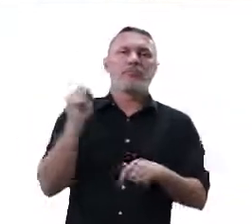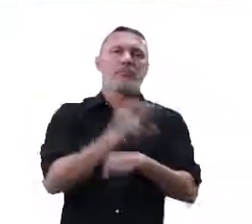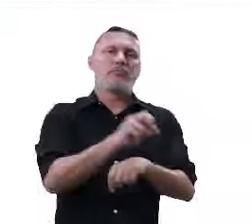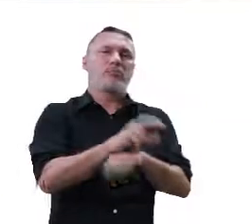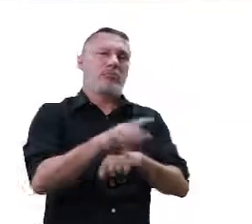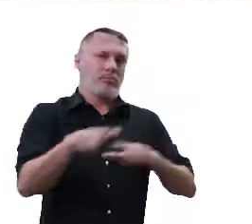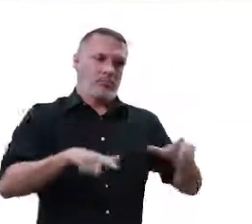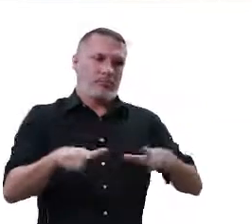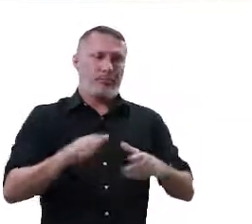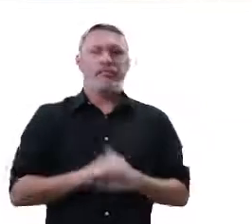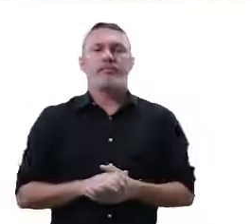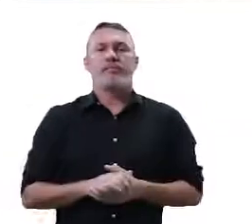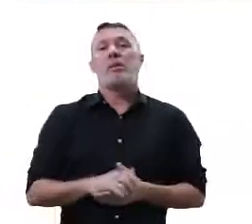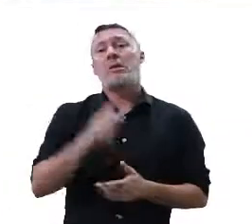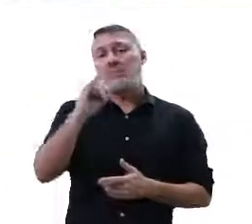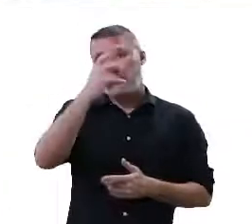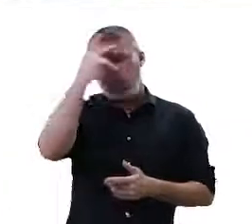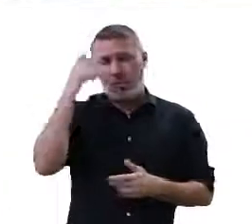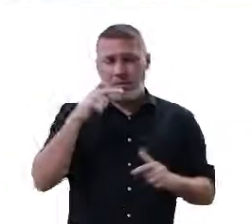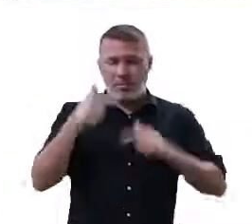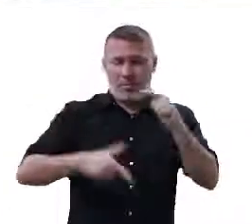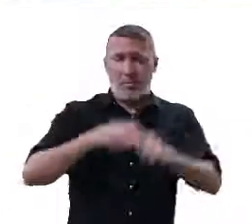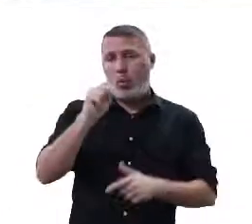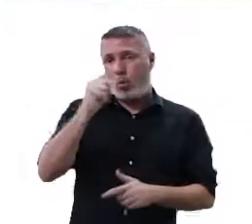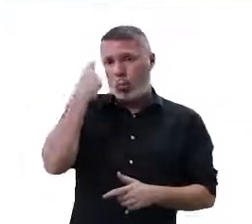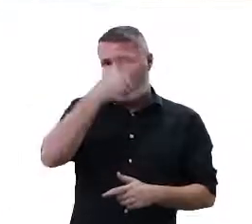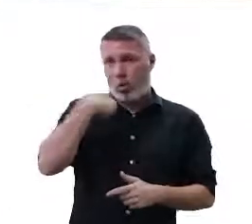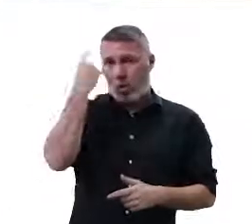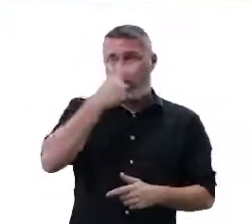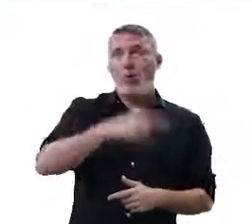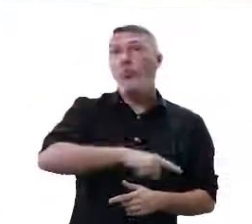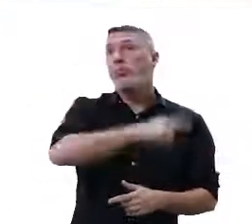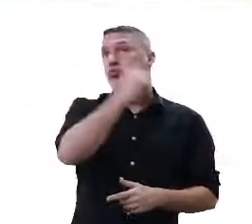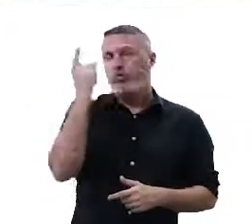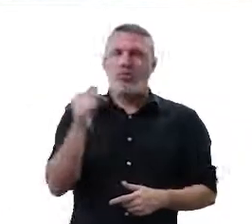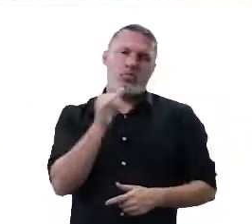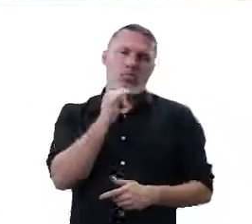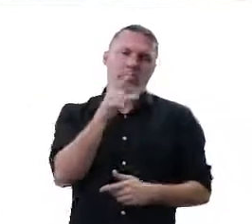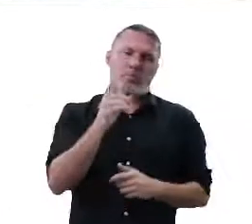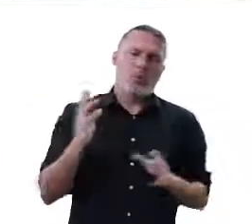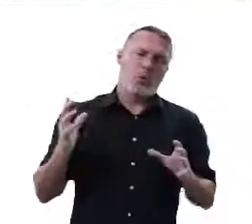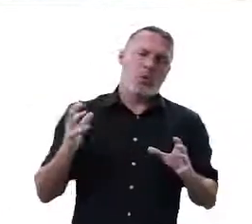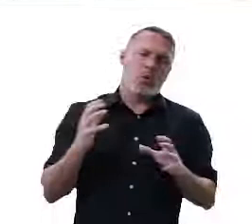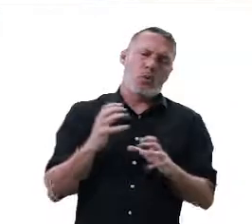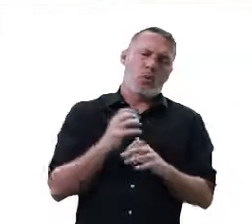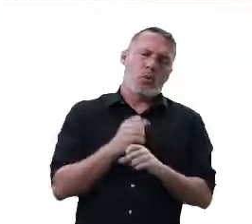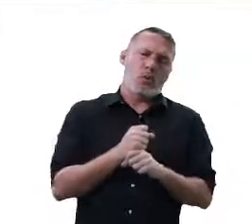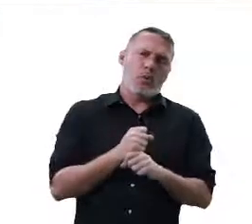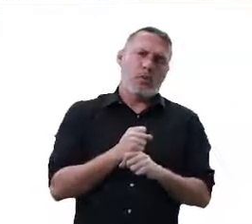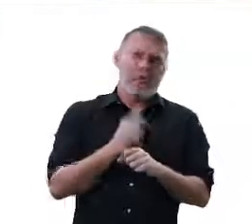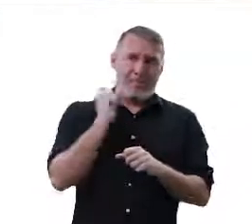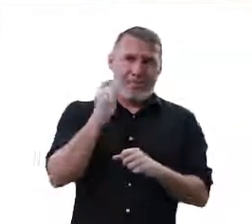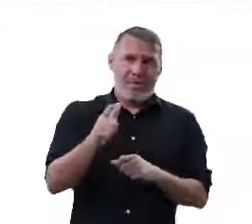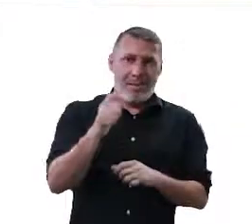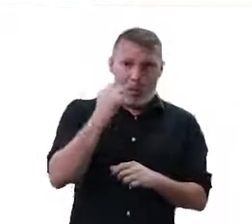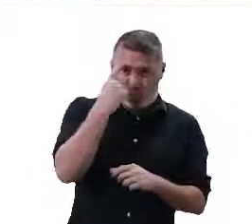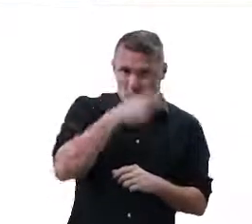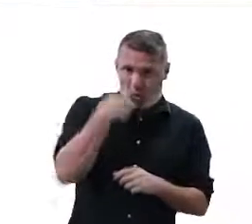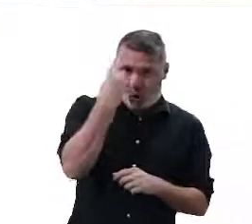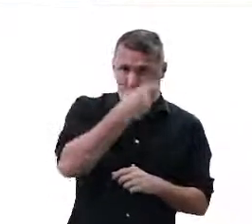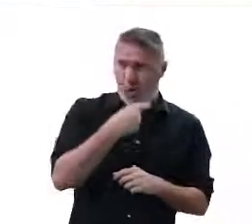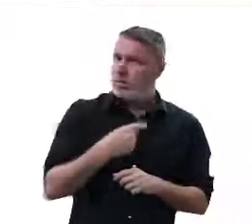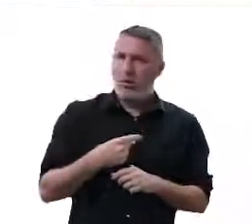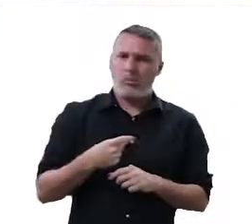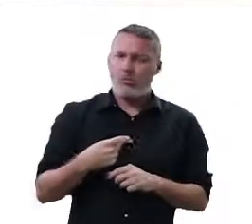né, trazido o exemplo, se ele trabalha 8 horas por dia, né, e vamos fazer um cálculo aproximado, que